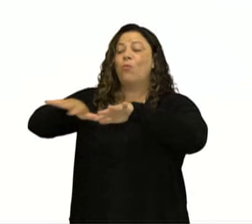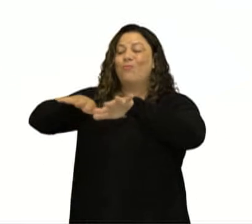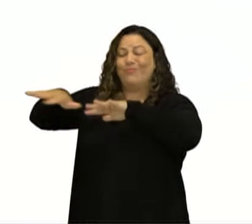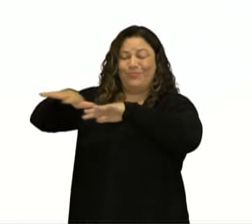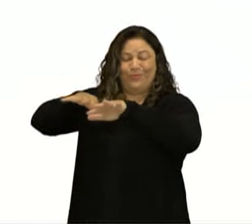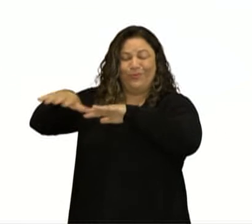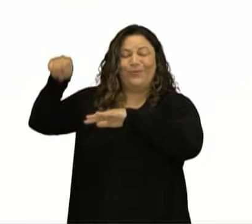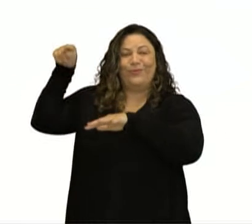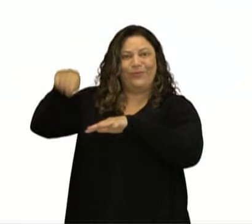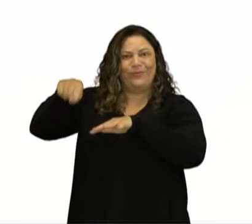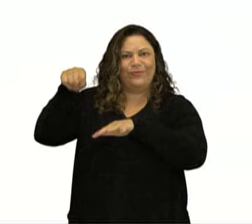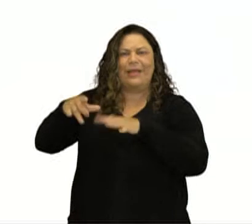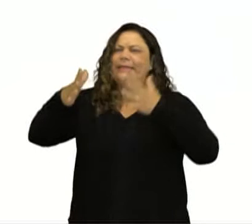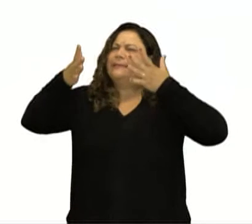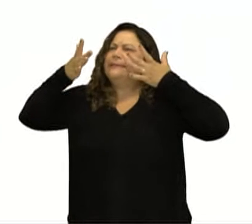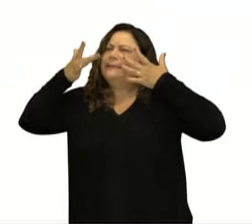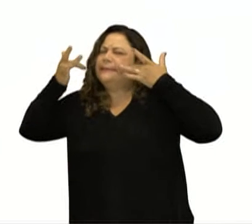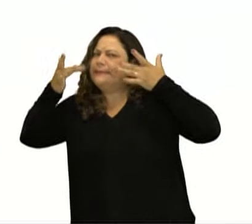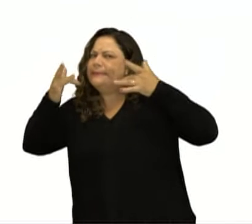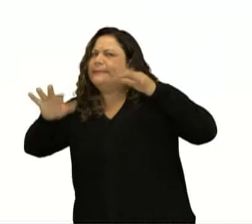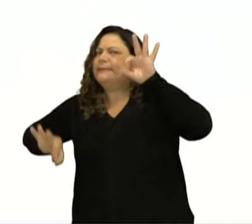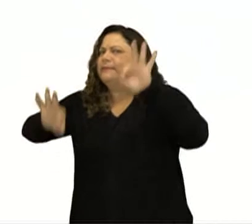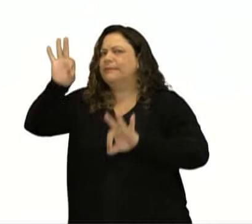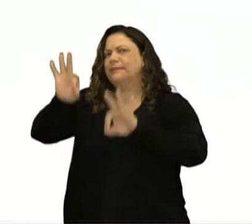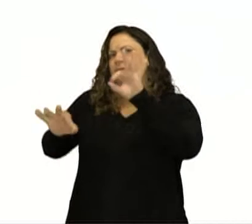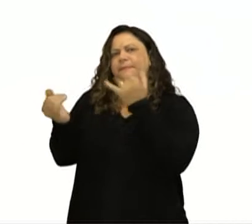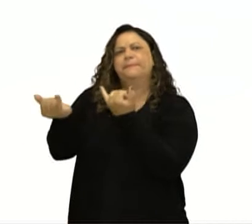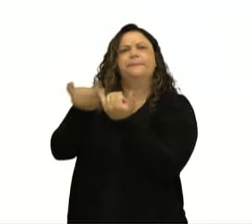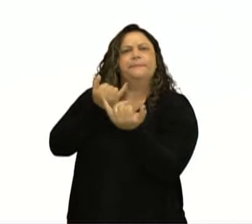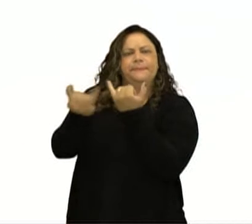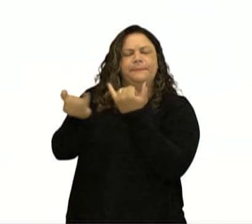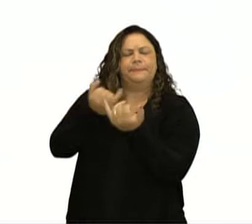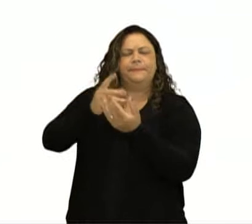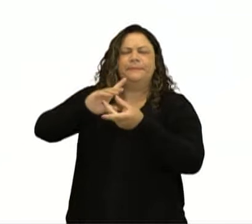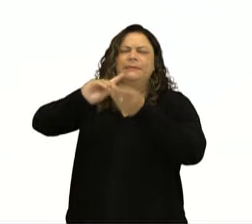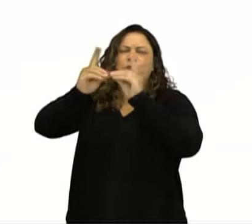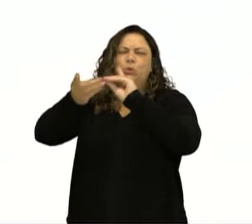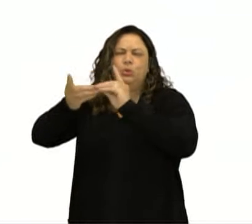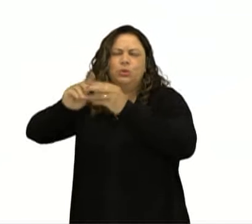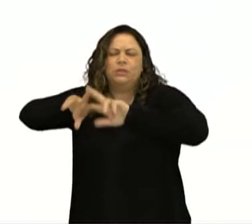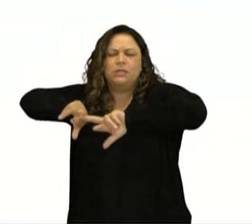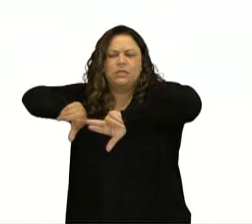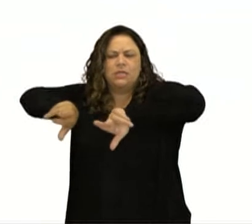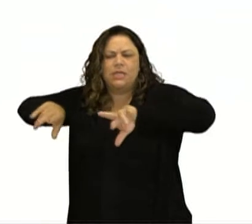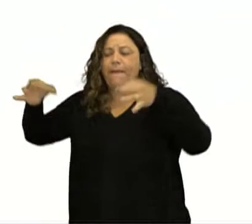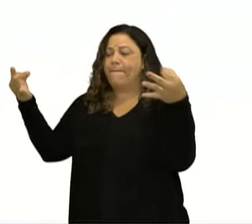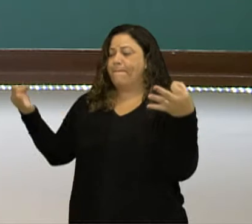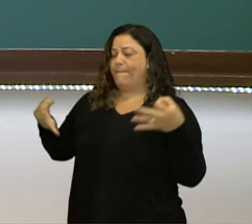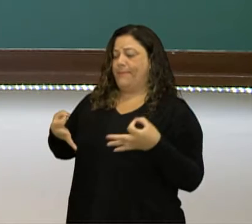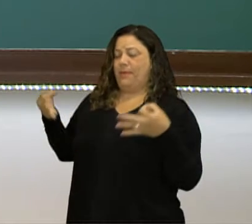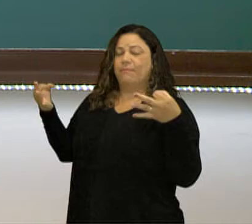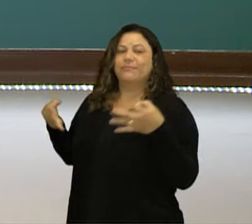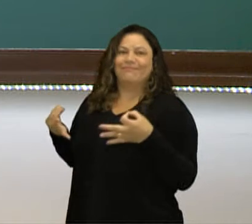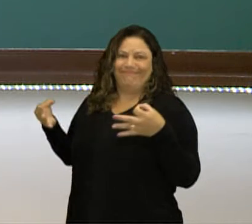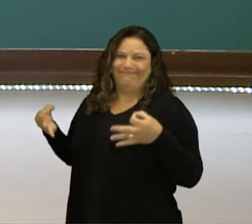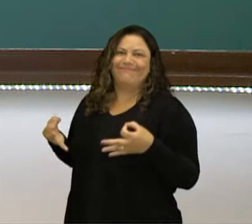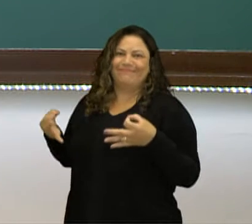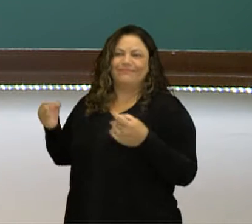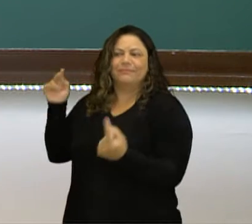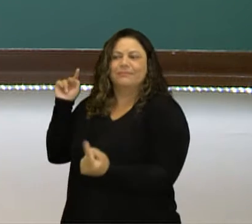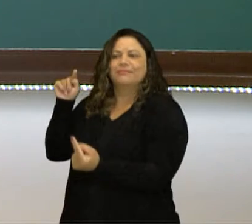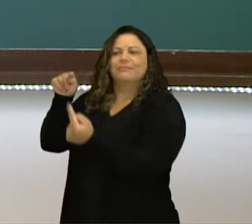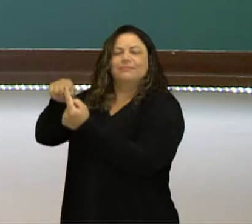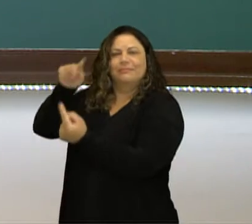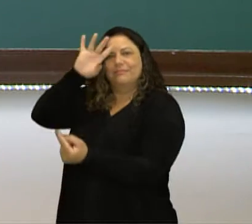é teatral, ele acaba sendo algo bastante dinâmico, você tem que fazer perfeitamente aquele movimento para você poder atingir